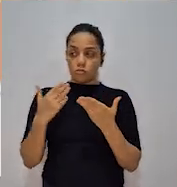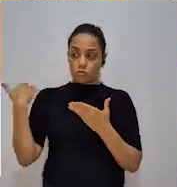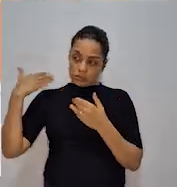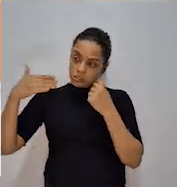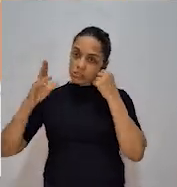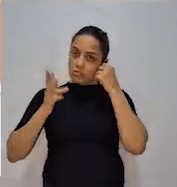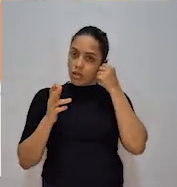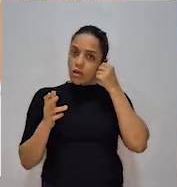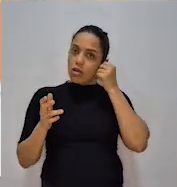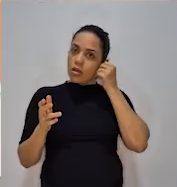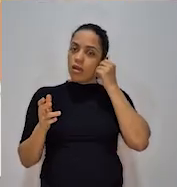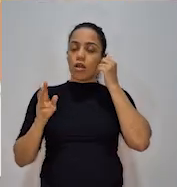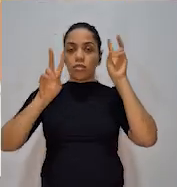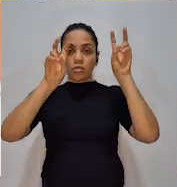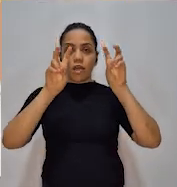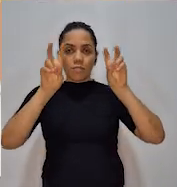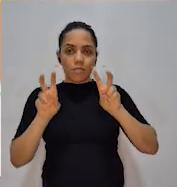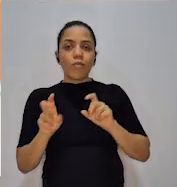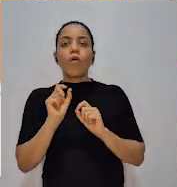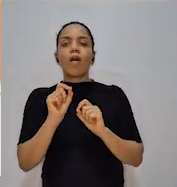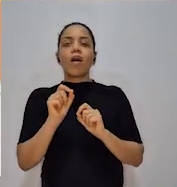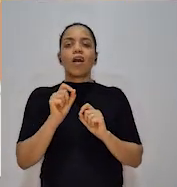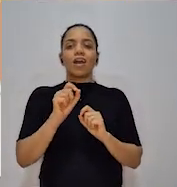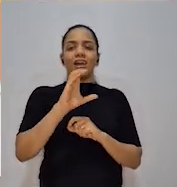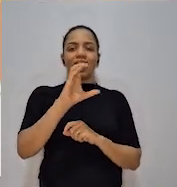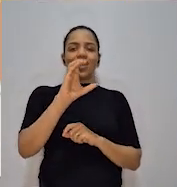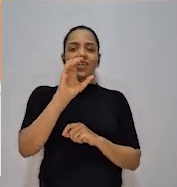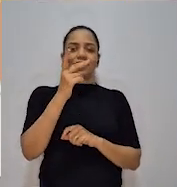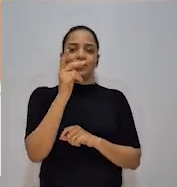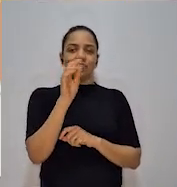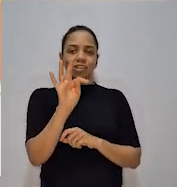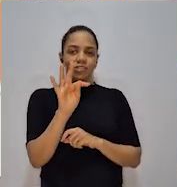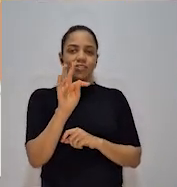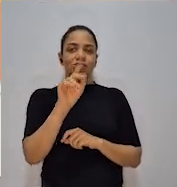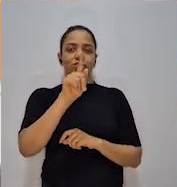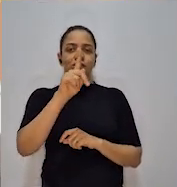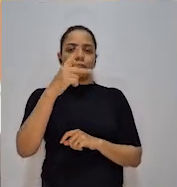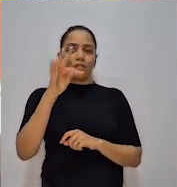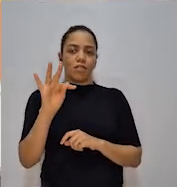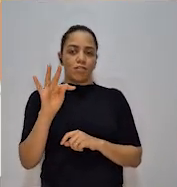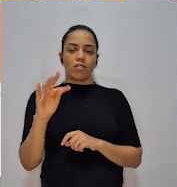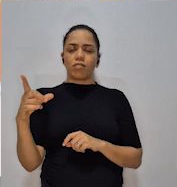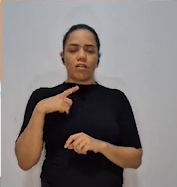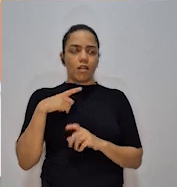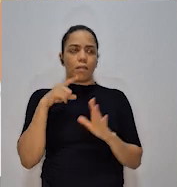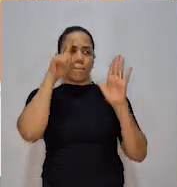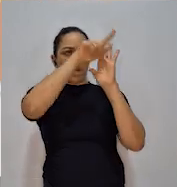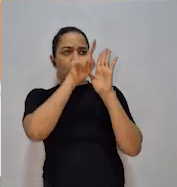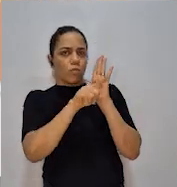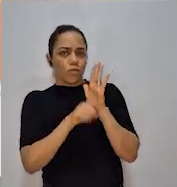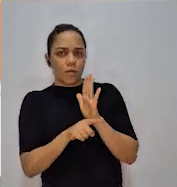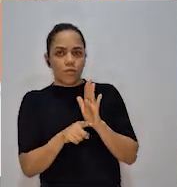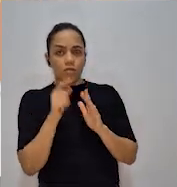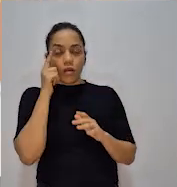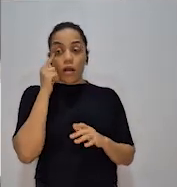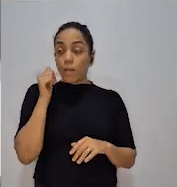com as temáticas de chat GPT, você colocar a pergunta, você vai ter N dados, né? E se a Dani Pio